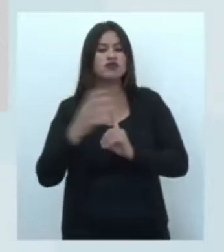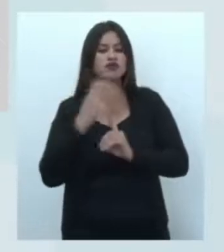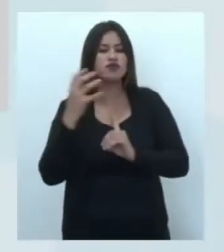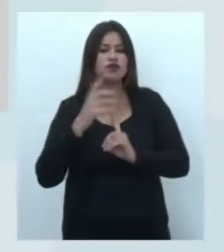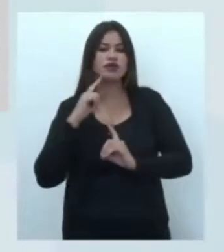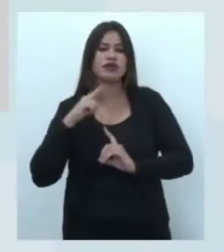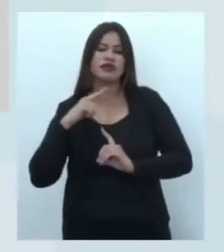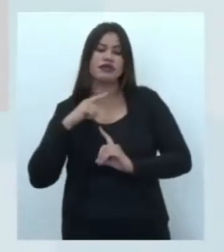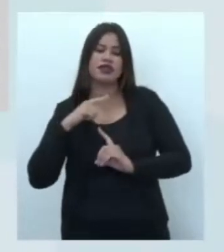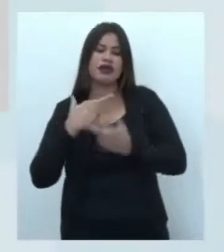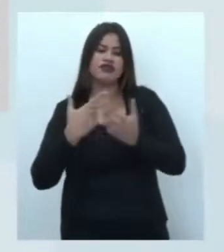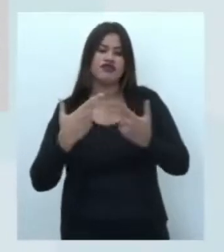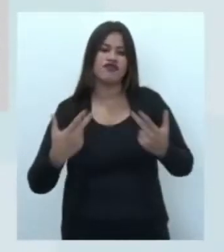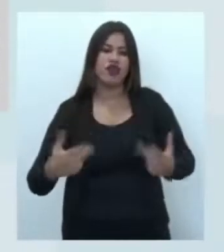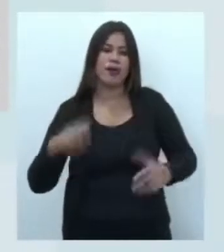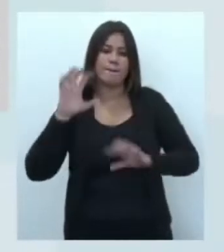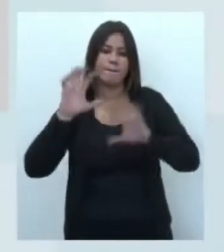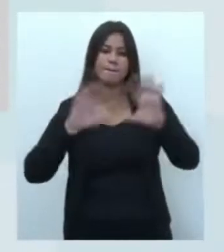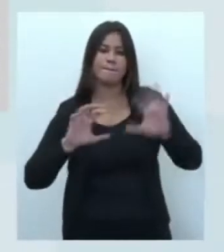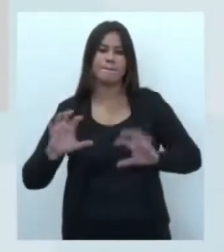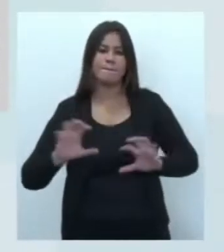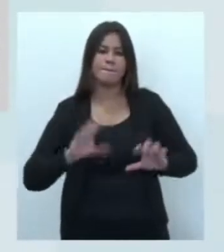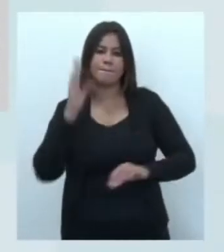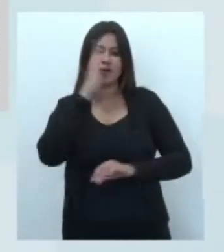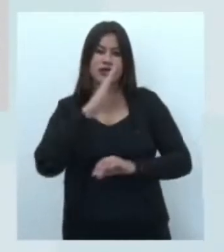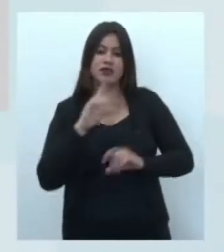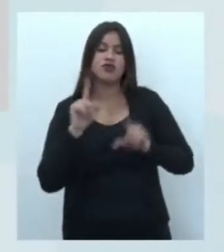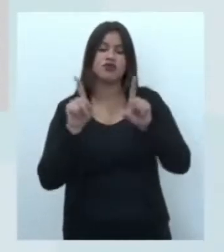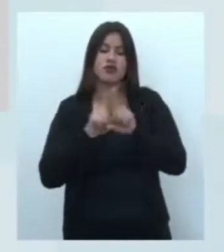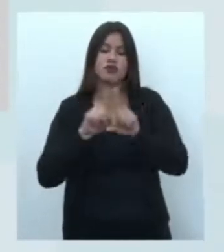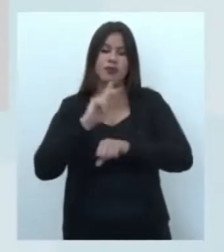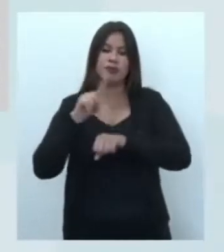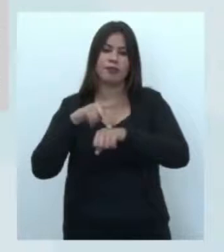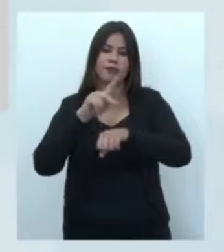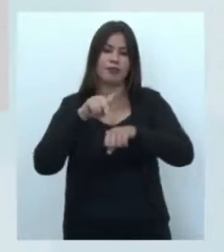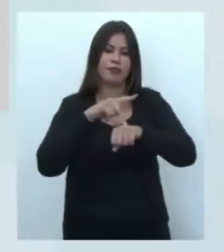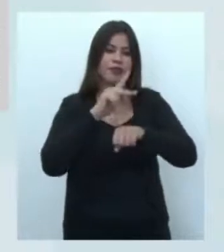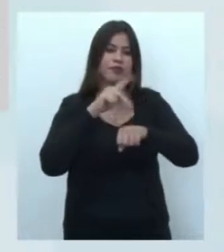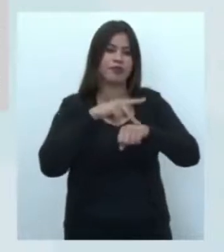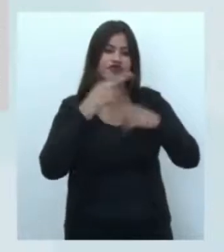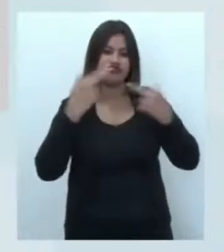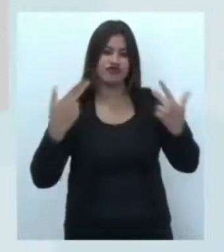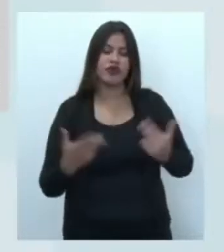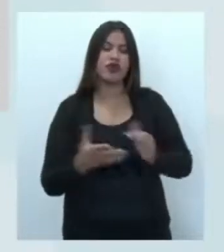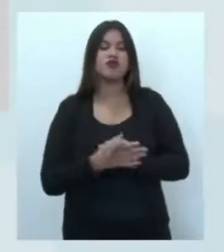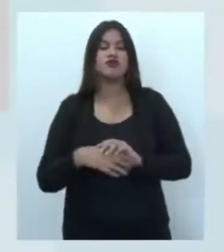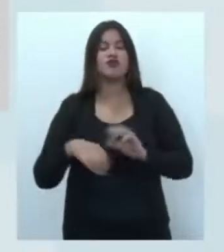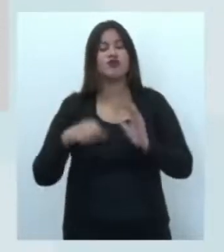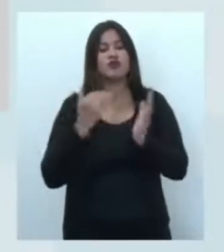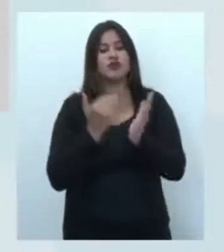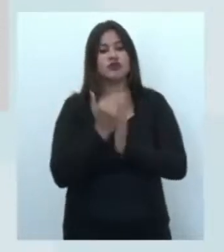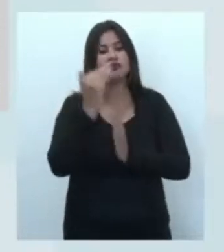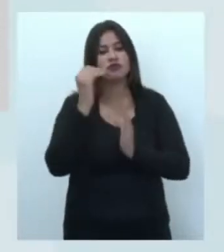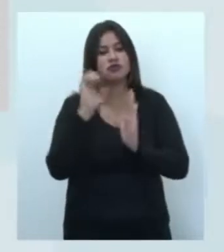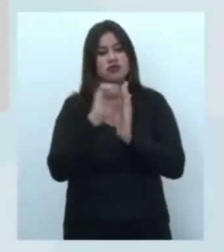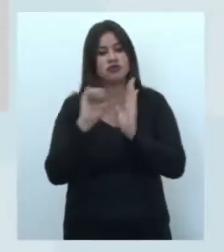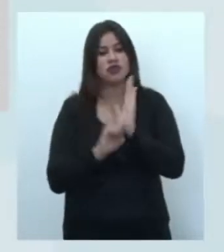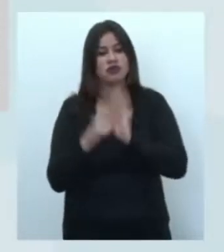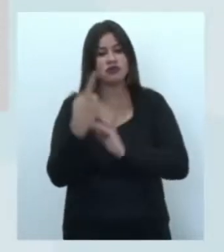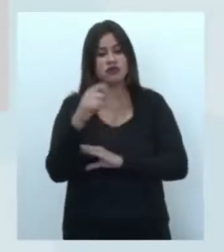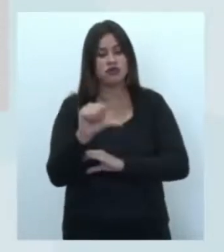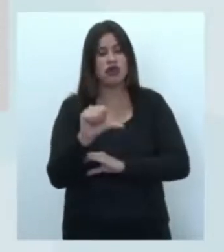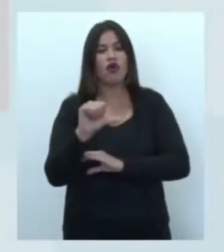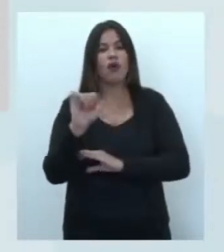de diferentes partes do Brasil e do mundo. No início do século XIX, os imigrantes vindos de